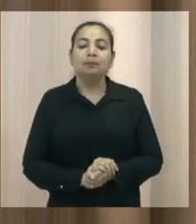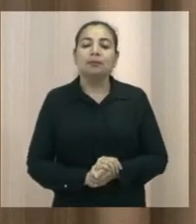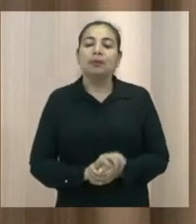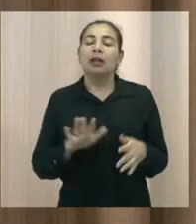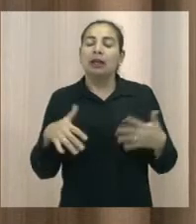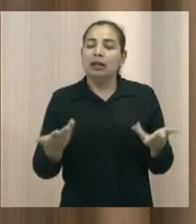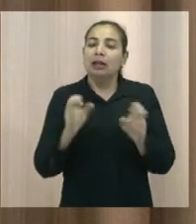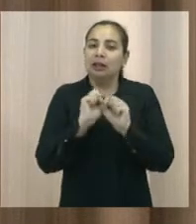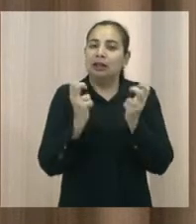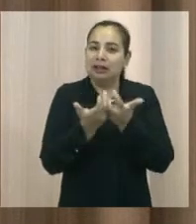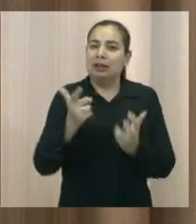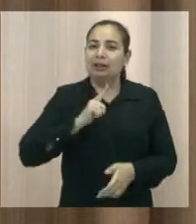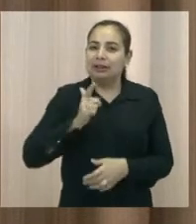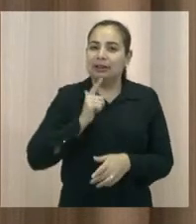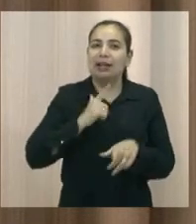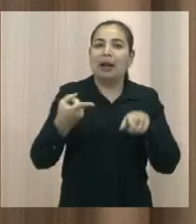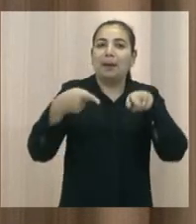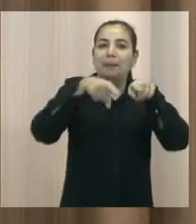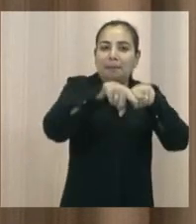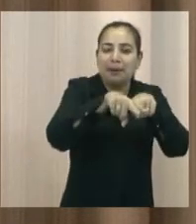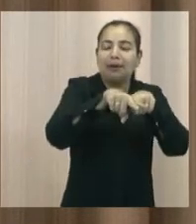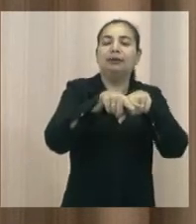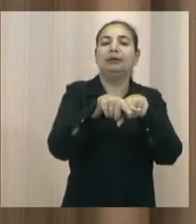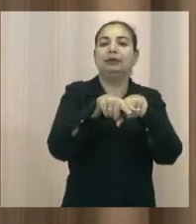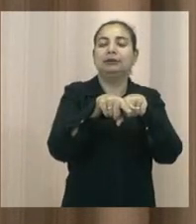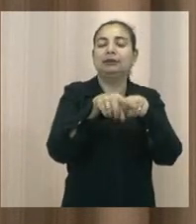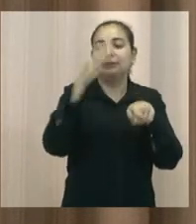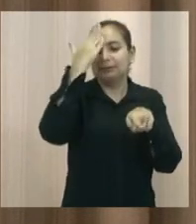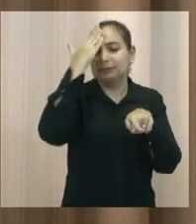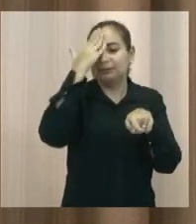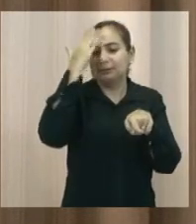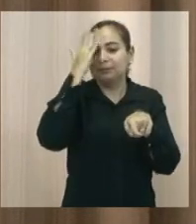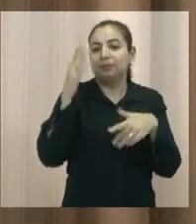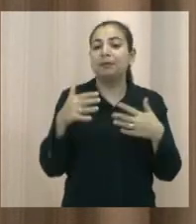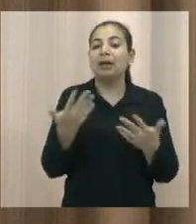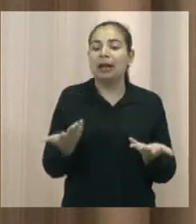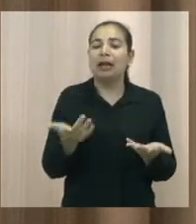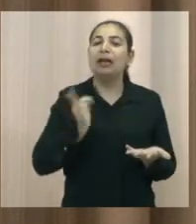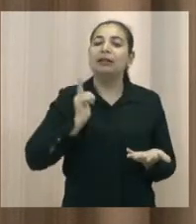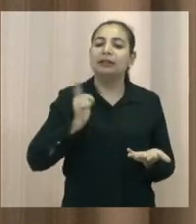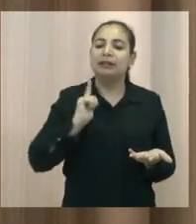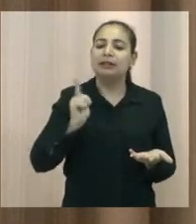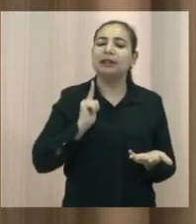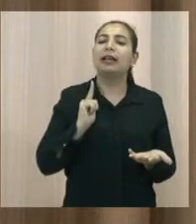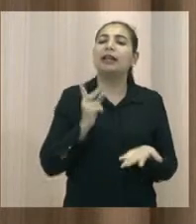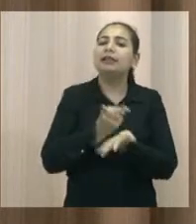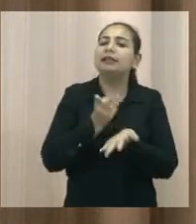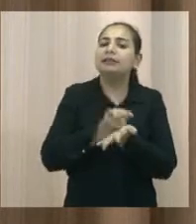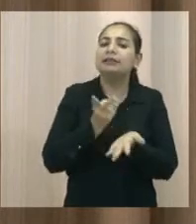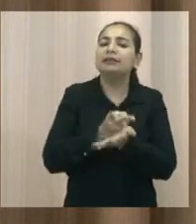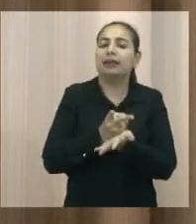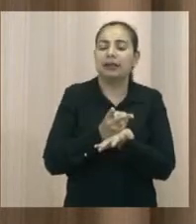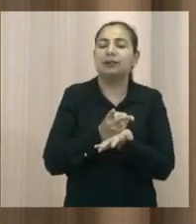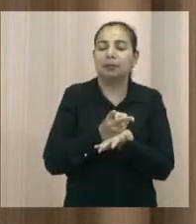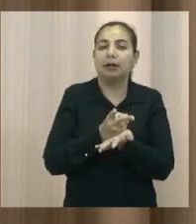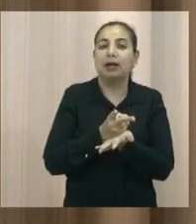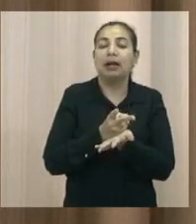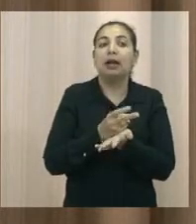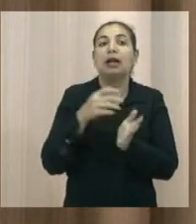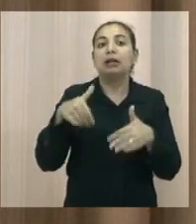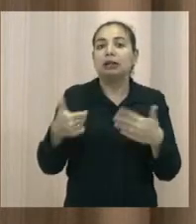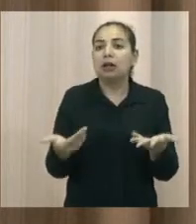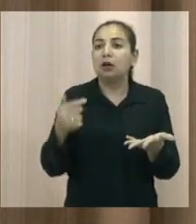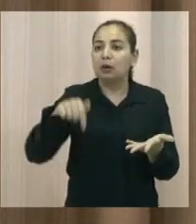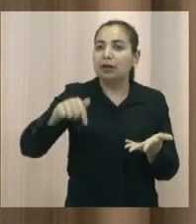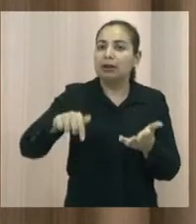essa parceria forte e entre os parlamentares, a gente sabe que a senhora é uma das bem ligadas e bem envolvidas, não apenas pela questão